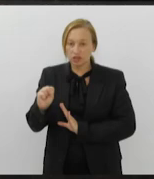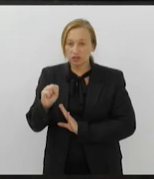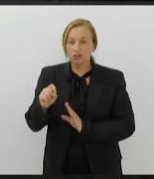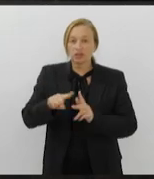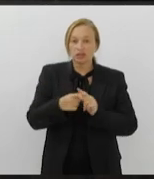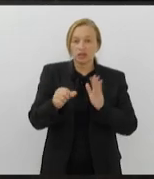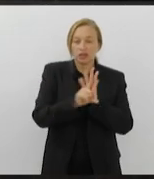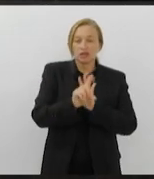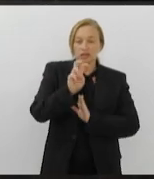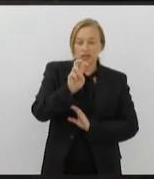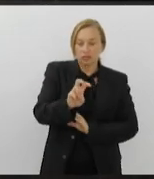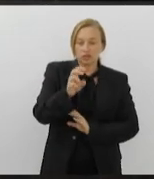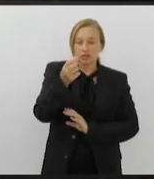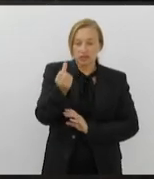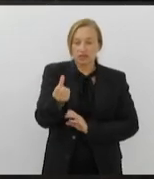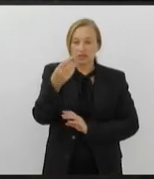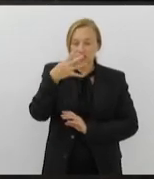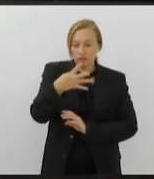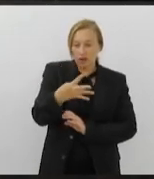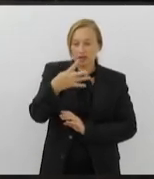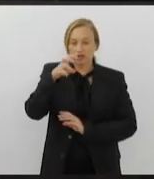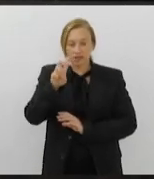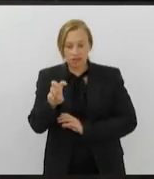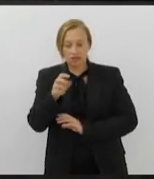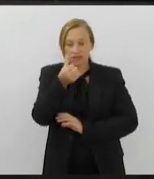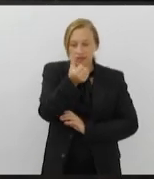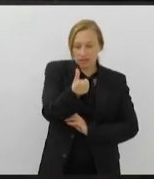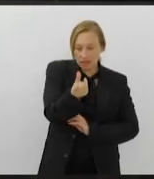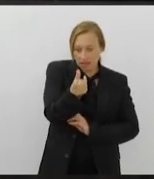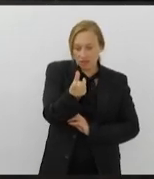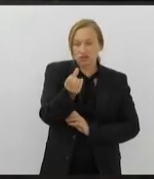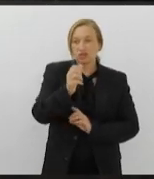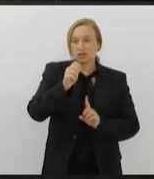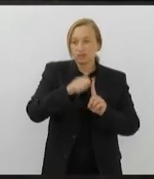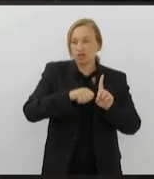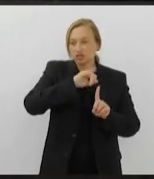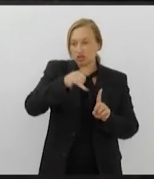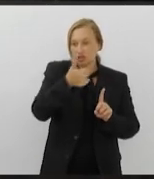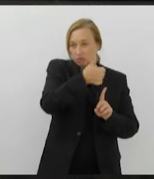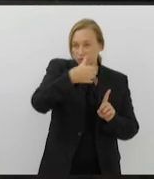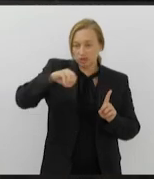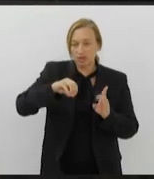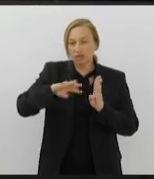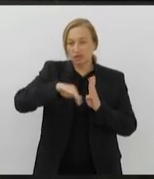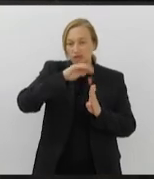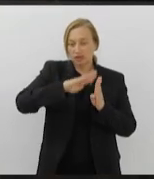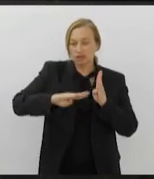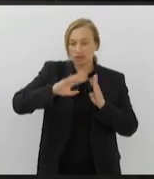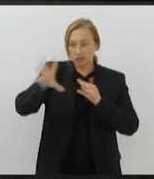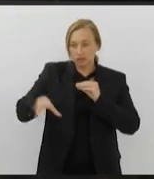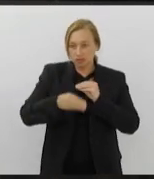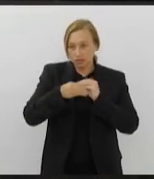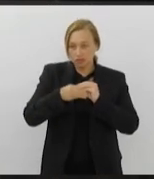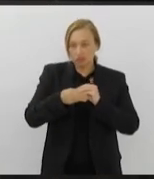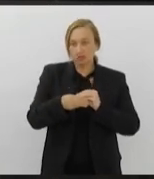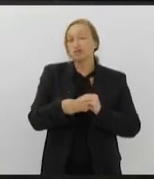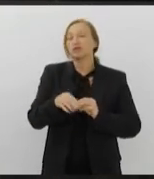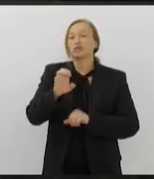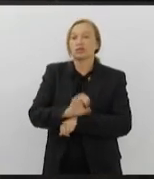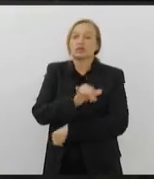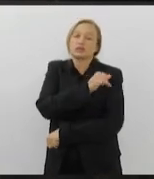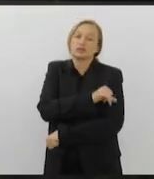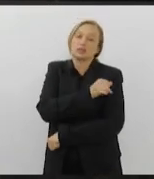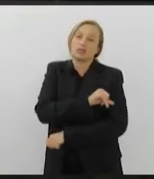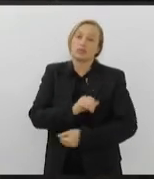número 5.645, de 6 de janeiro de 2010, incluindo no calendário do estado